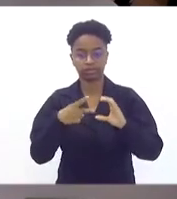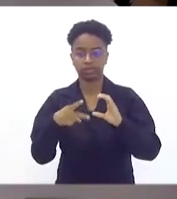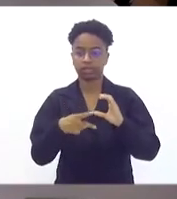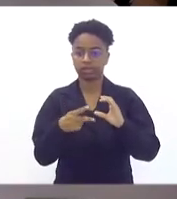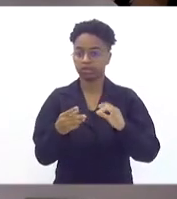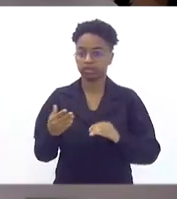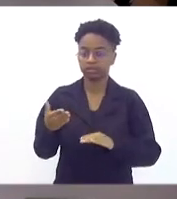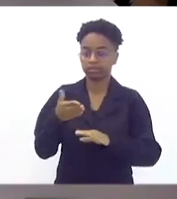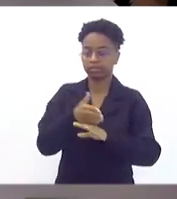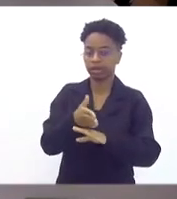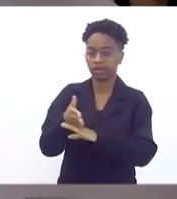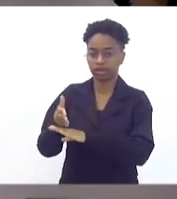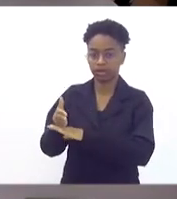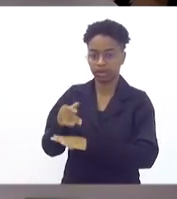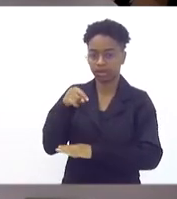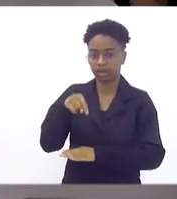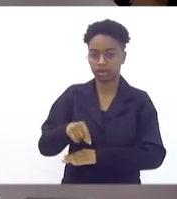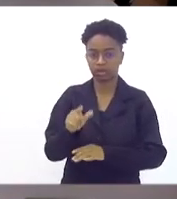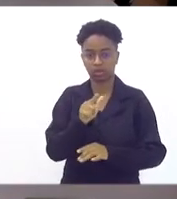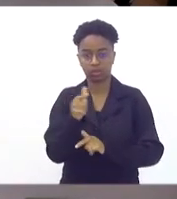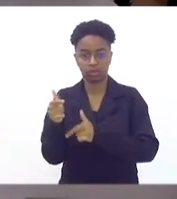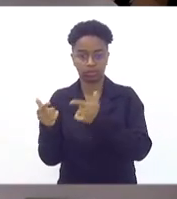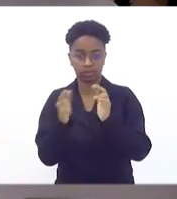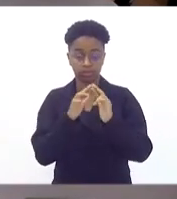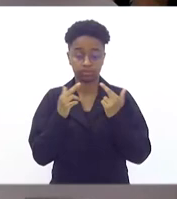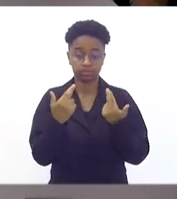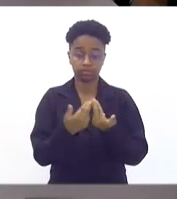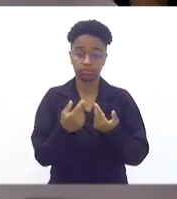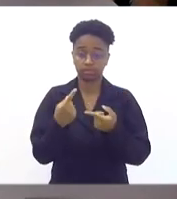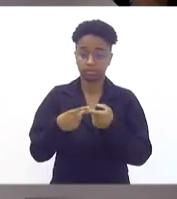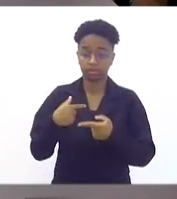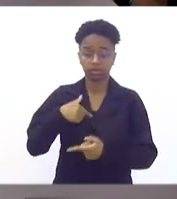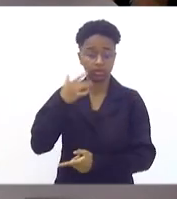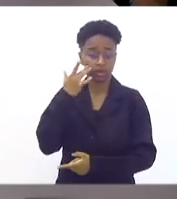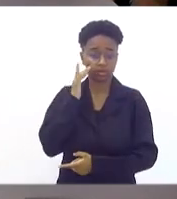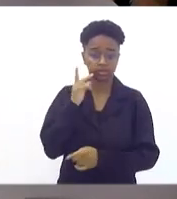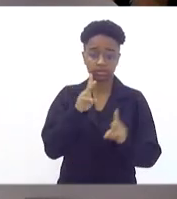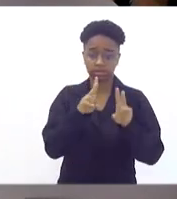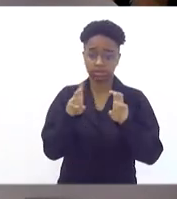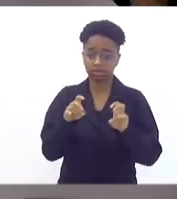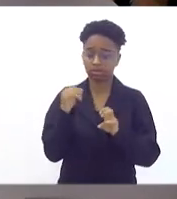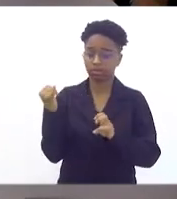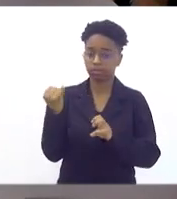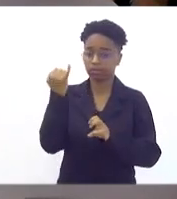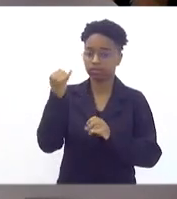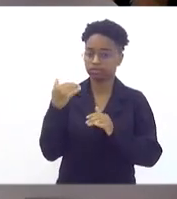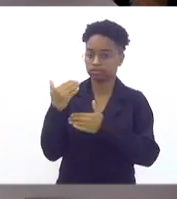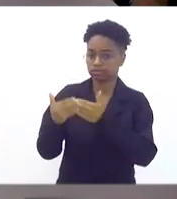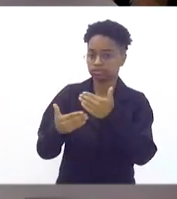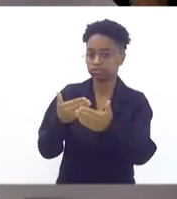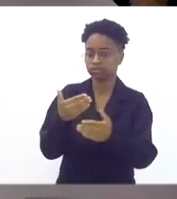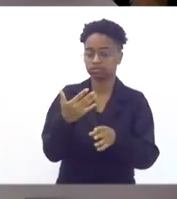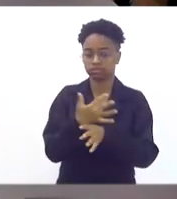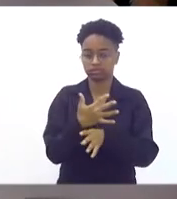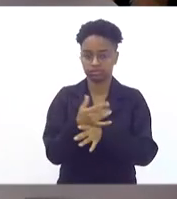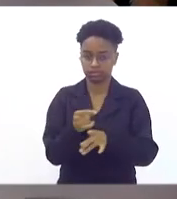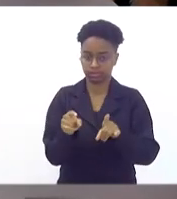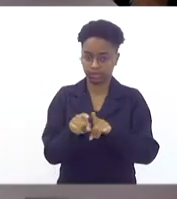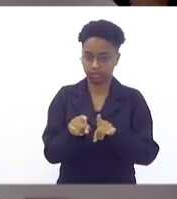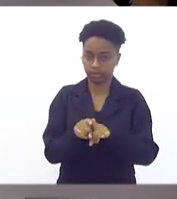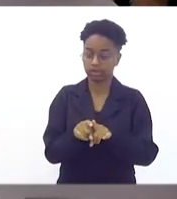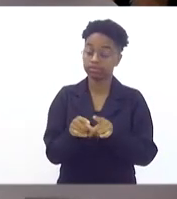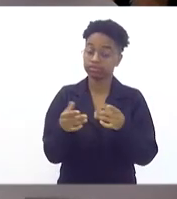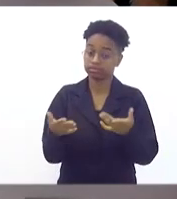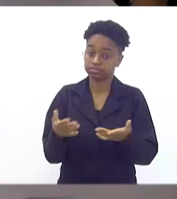façam presente nas próximas reuniões porque Considero que seja um tema Vital para o desenvolvimento Municipal e